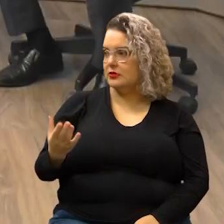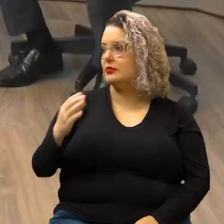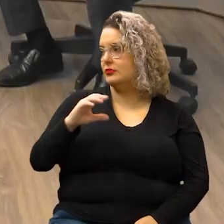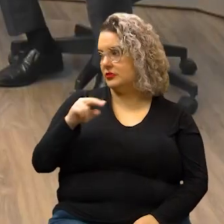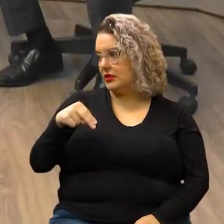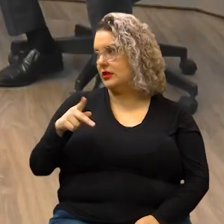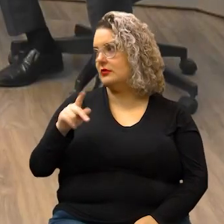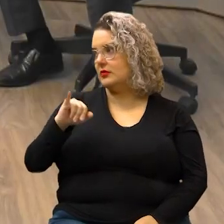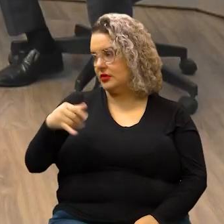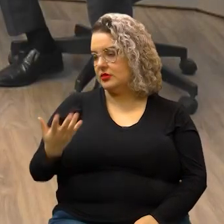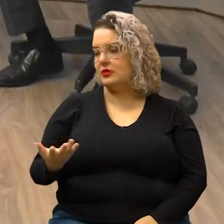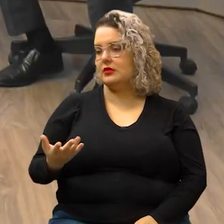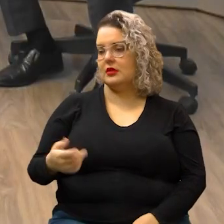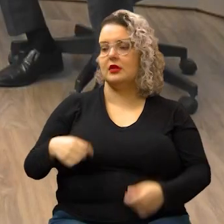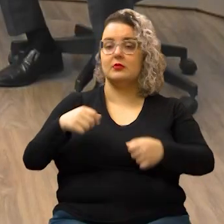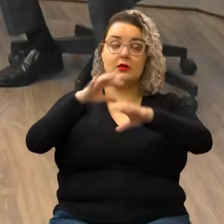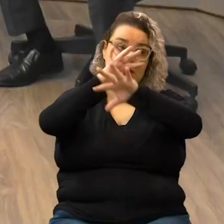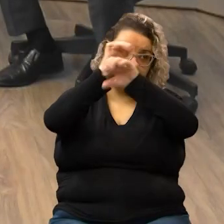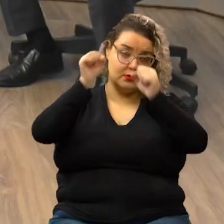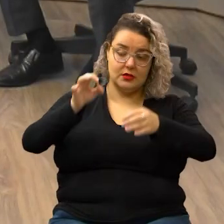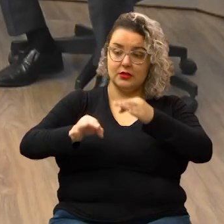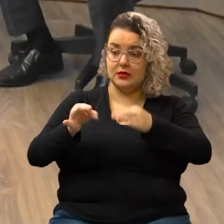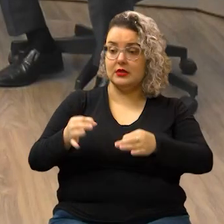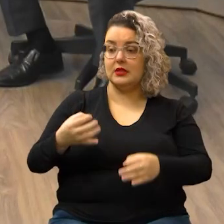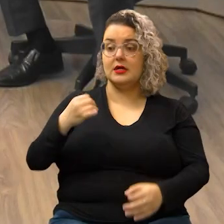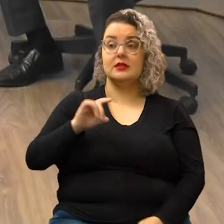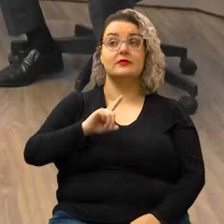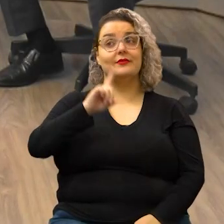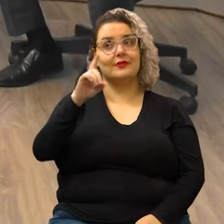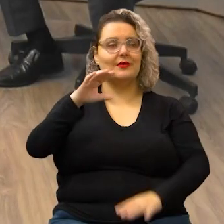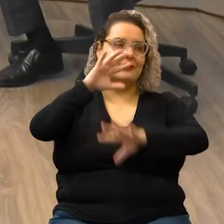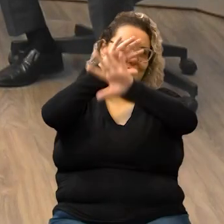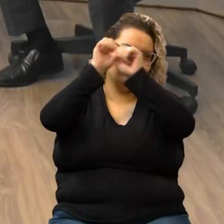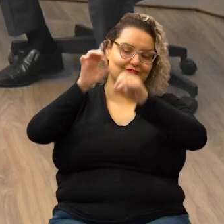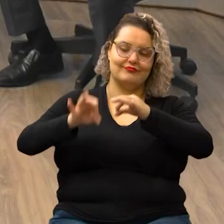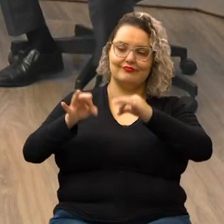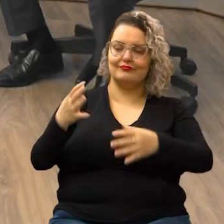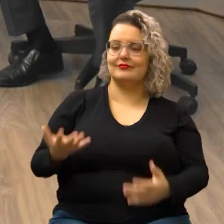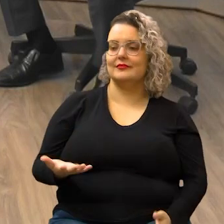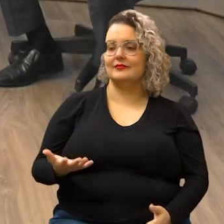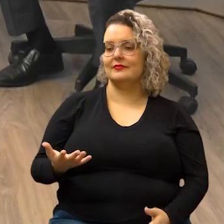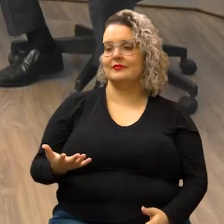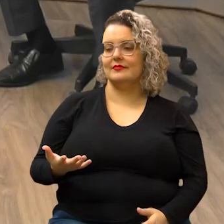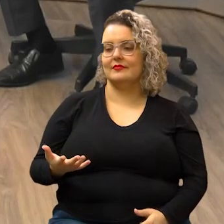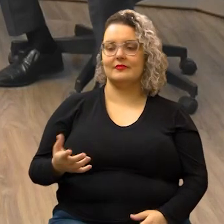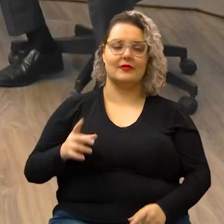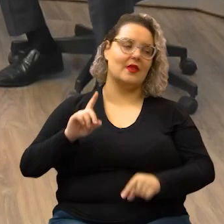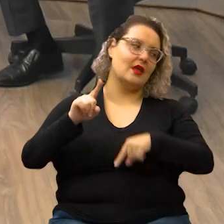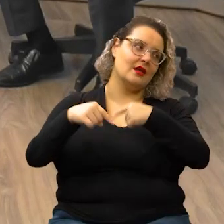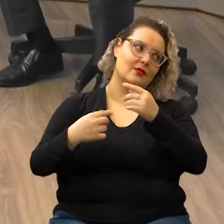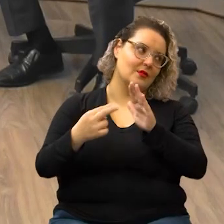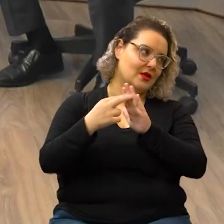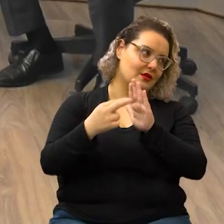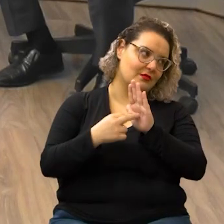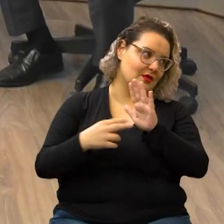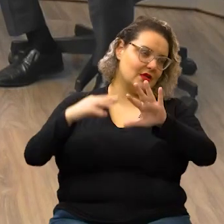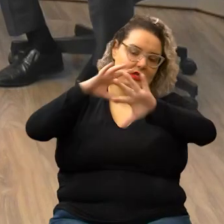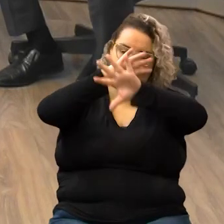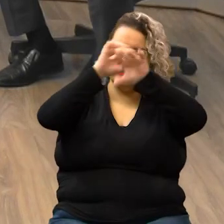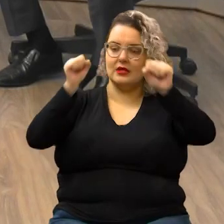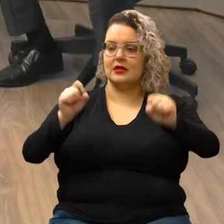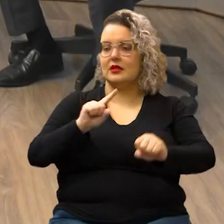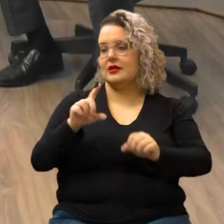tal. Teria que ir para o Tribunal de Justiça. Só que se for para o Tribunal de Justiça, aí esbarra numa normativa do tribunal que